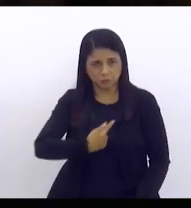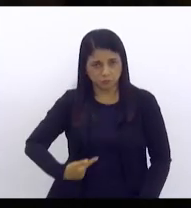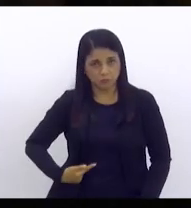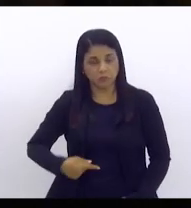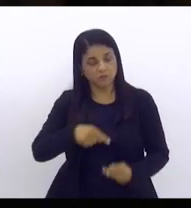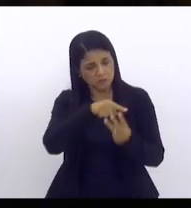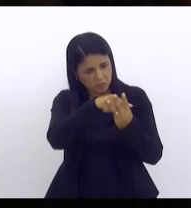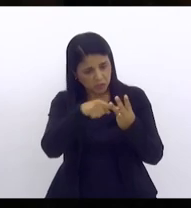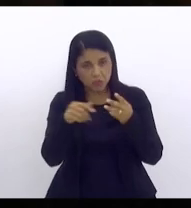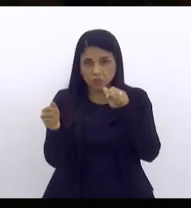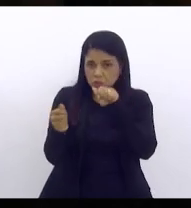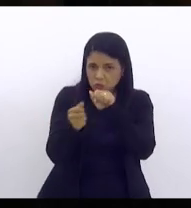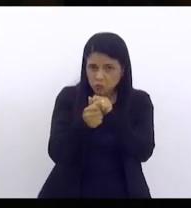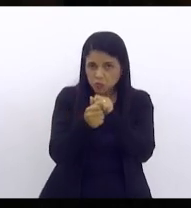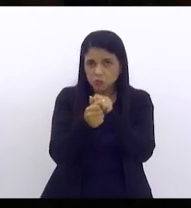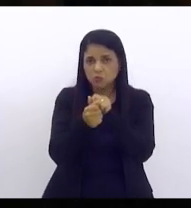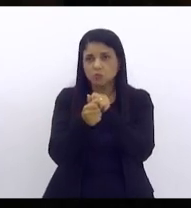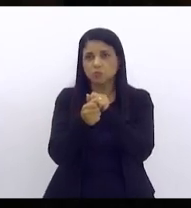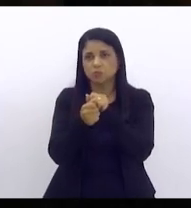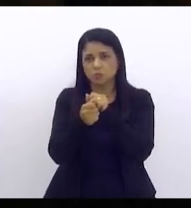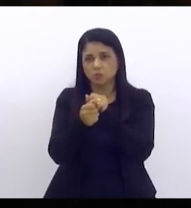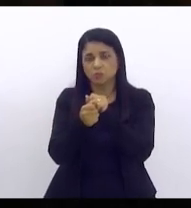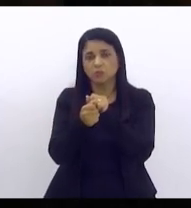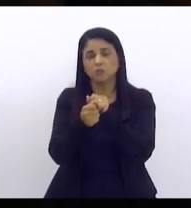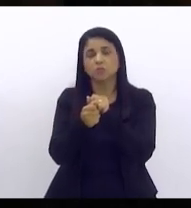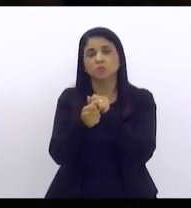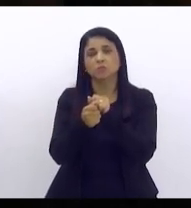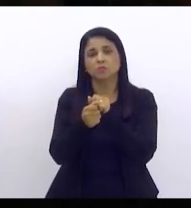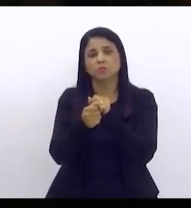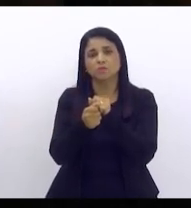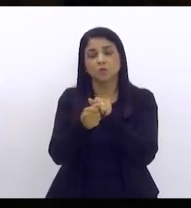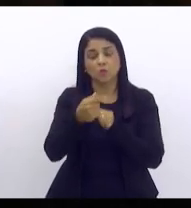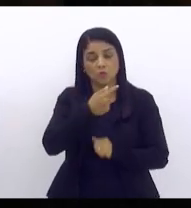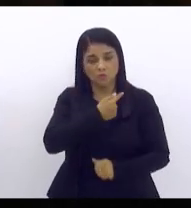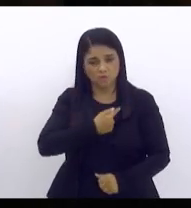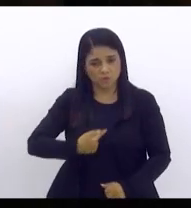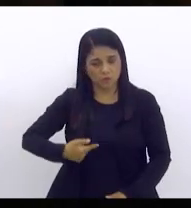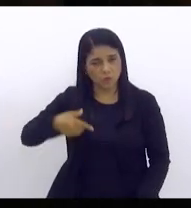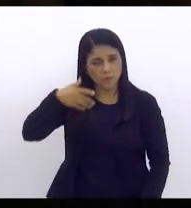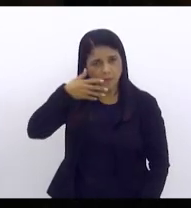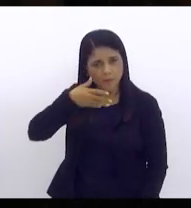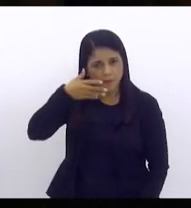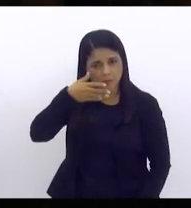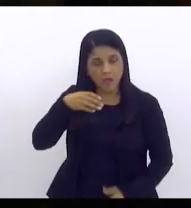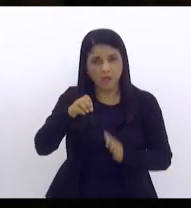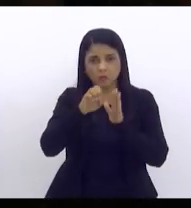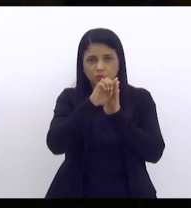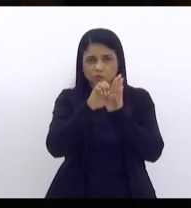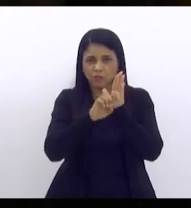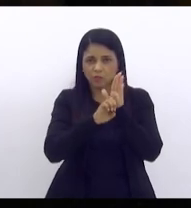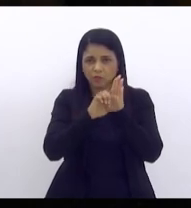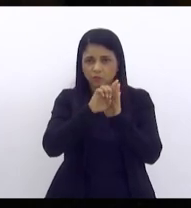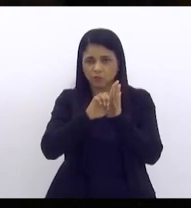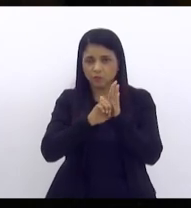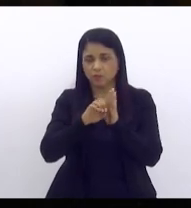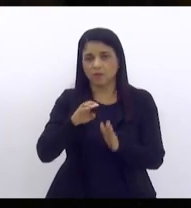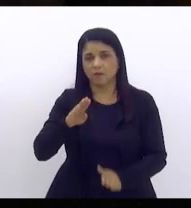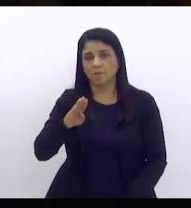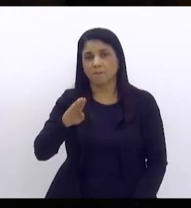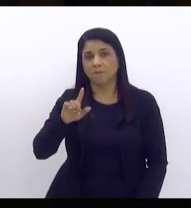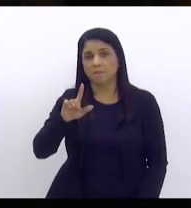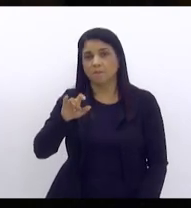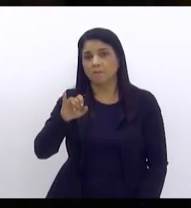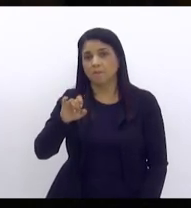presentes, os senhores não falaram, quem falou foi o governador, falar do estatuto das blitz.